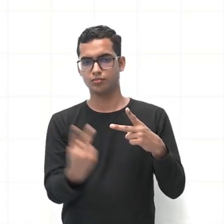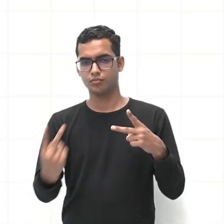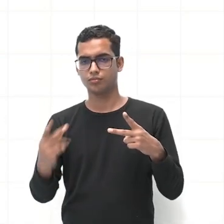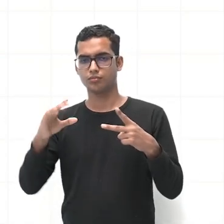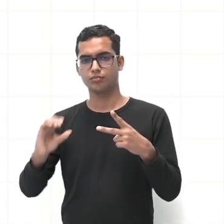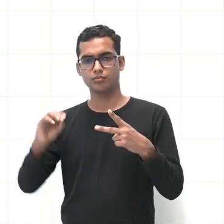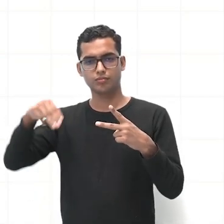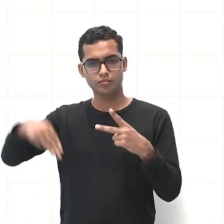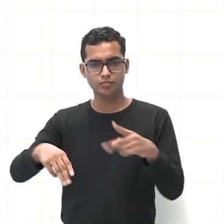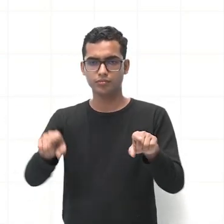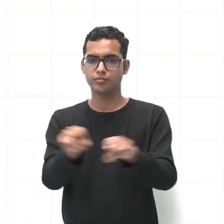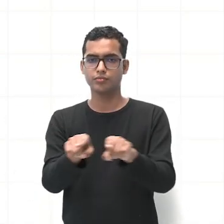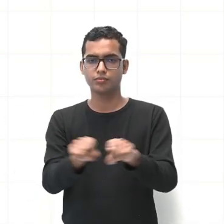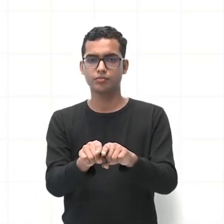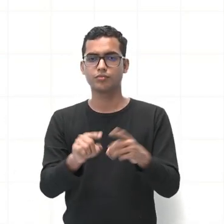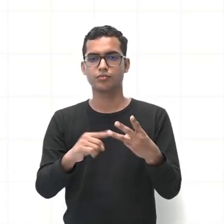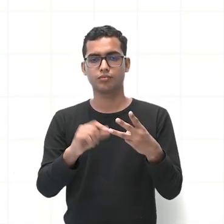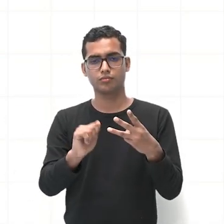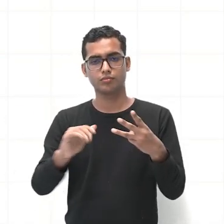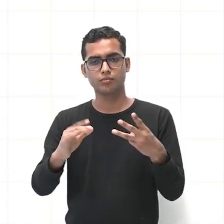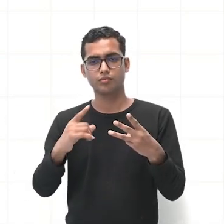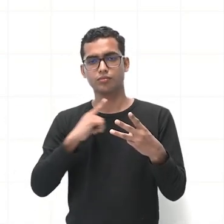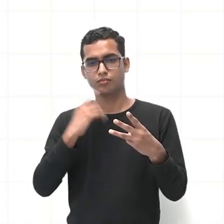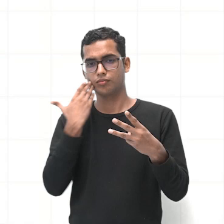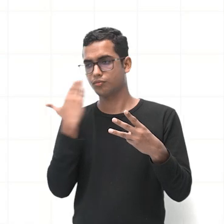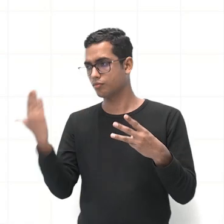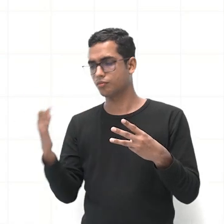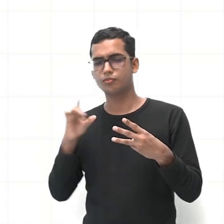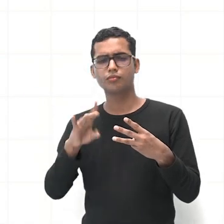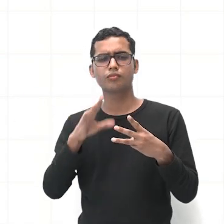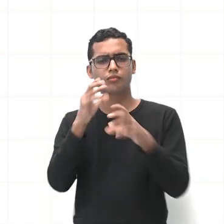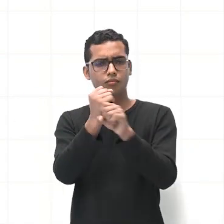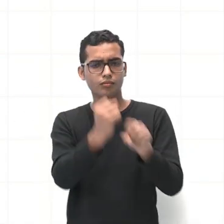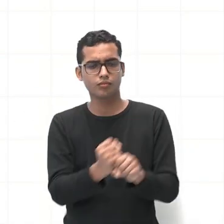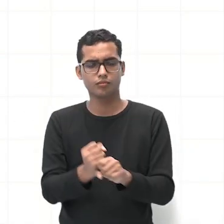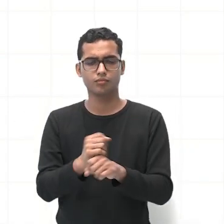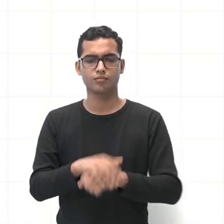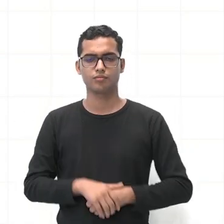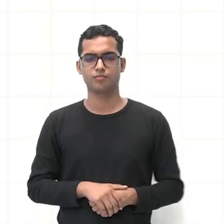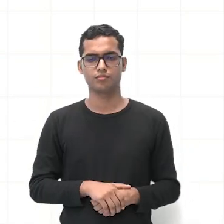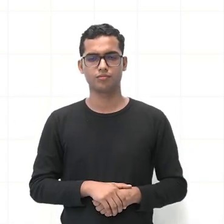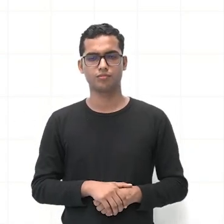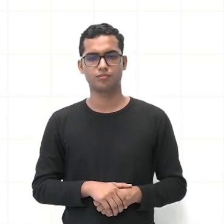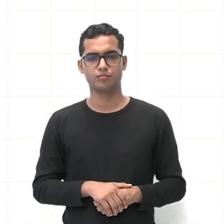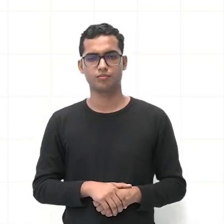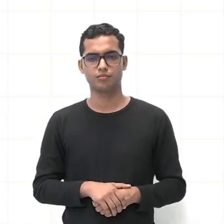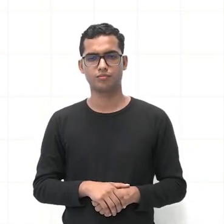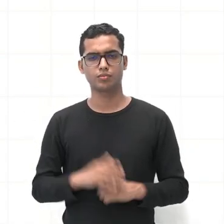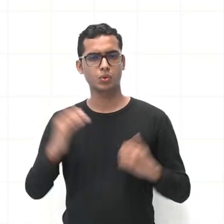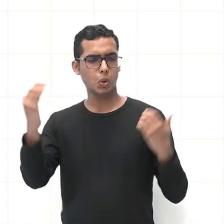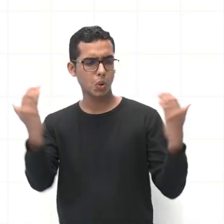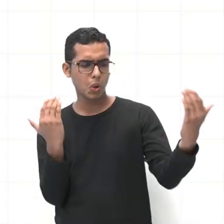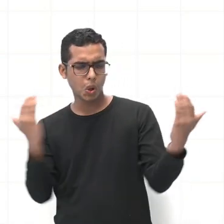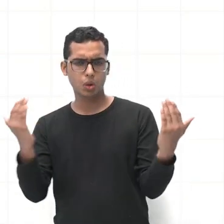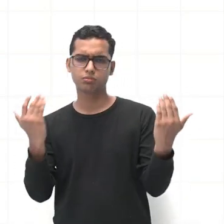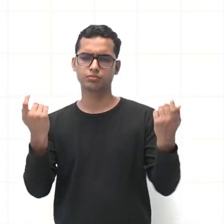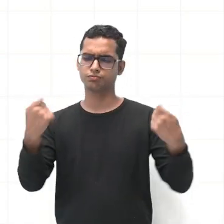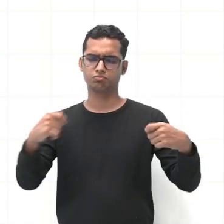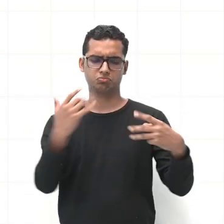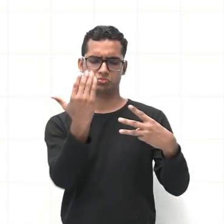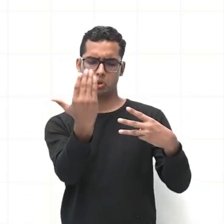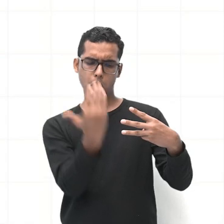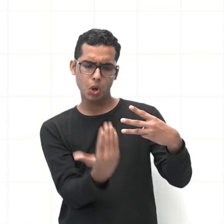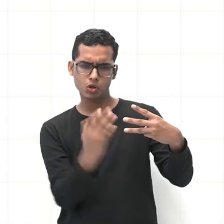prática, basta pegar os dois lados menores e somar. Não precisa comparar um com um como foi feito